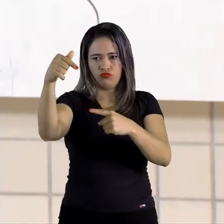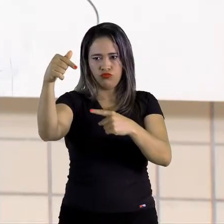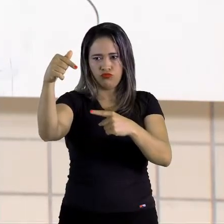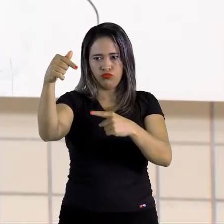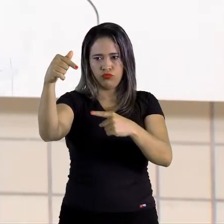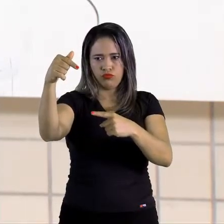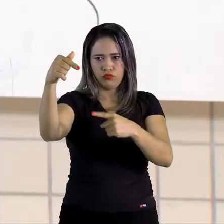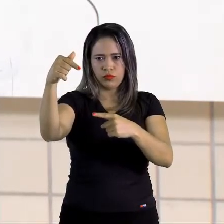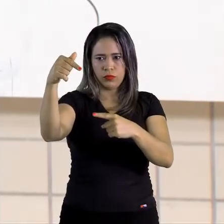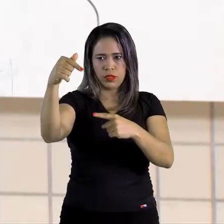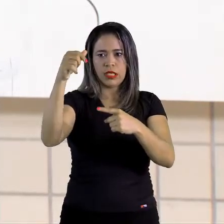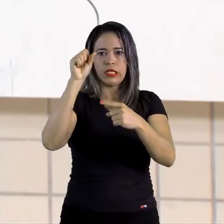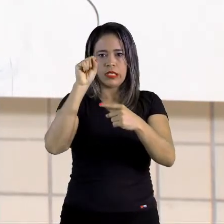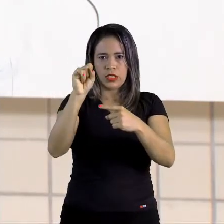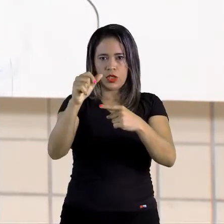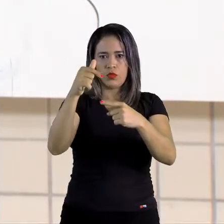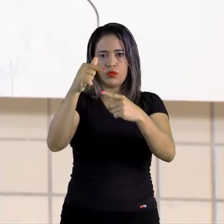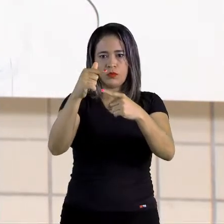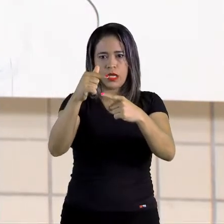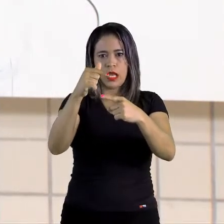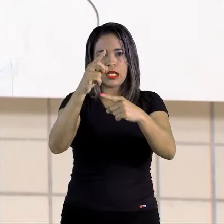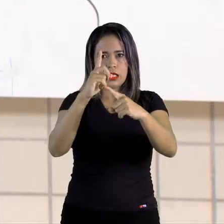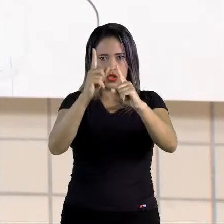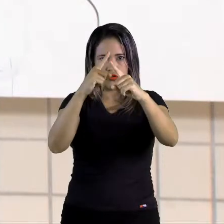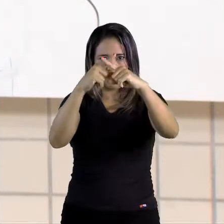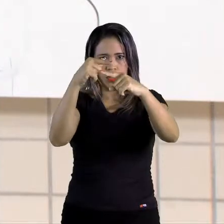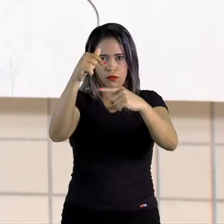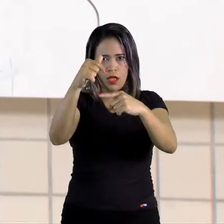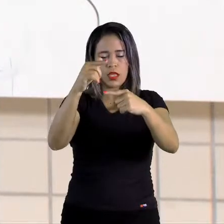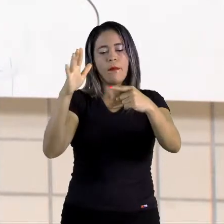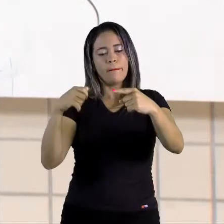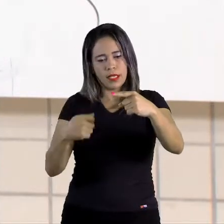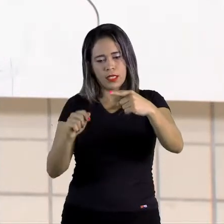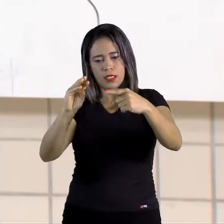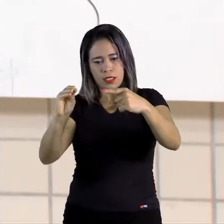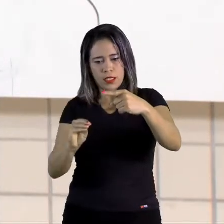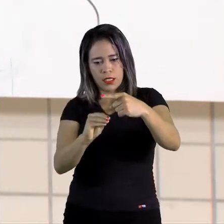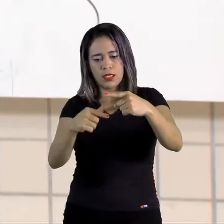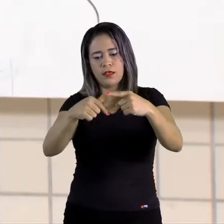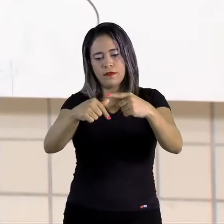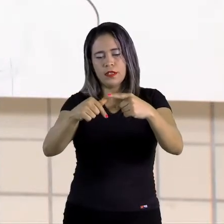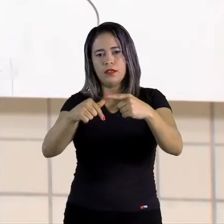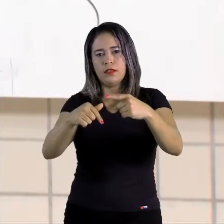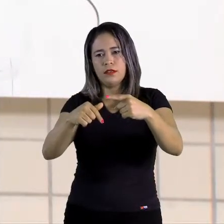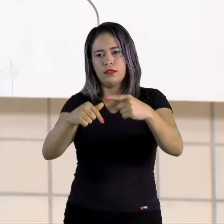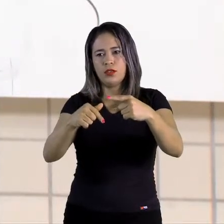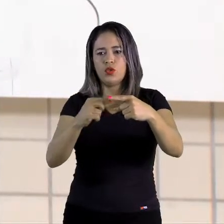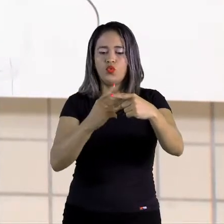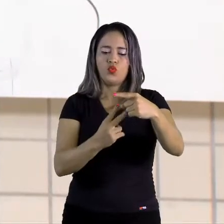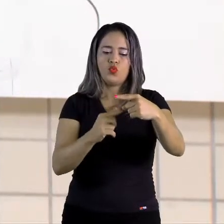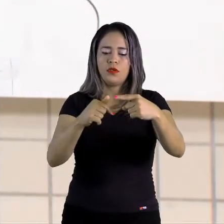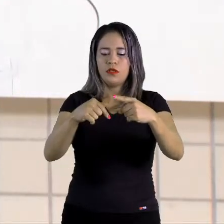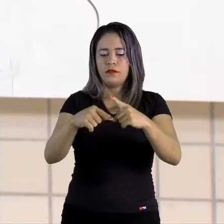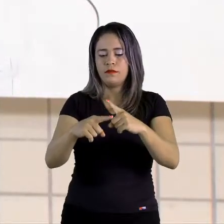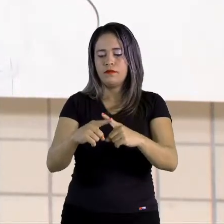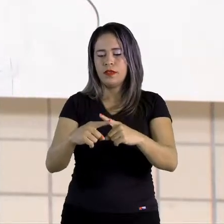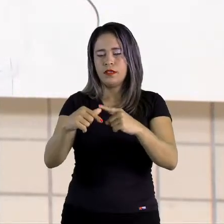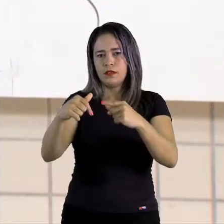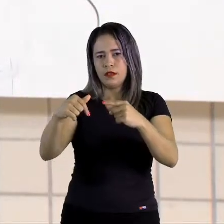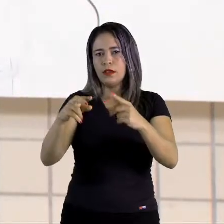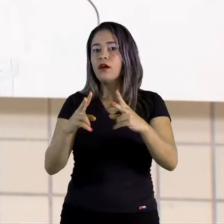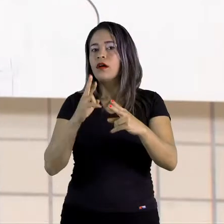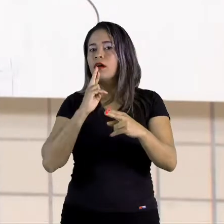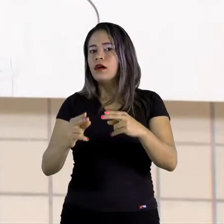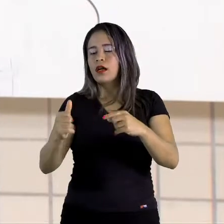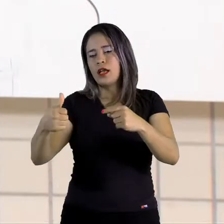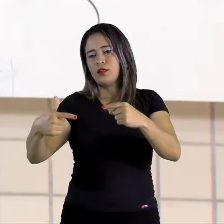o numerador por 7, o denominador também tem que ser por 7. 2 vezes 7, 14. Então, a